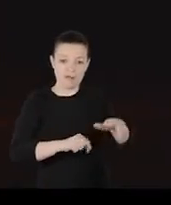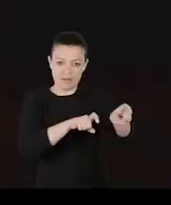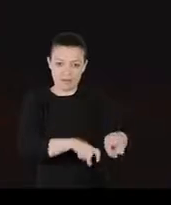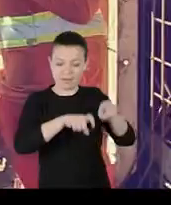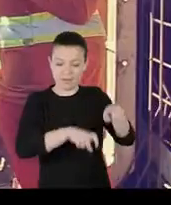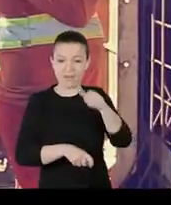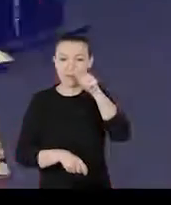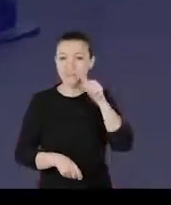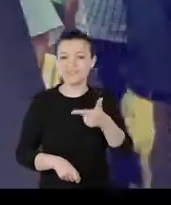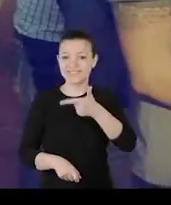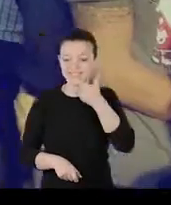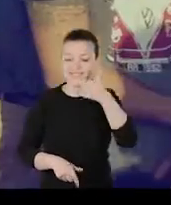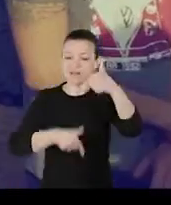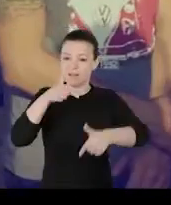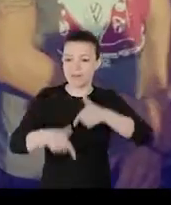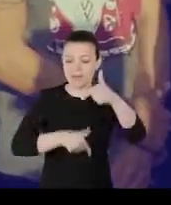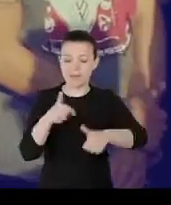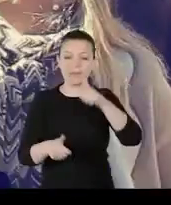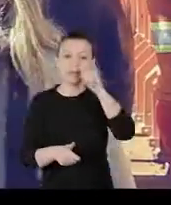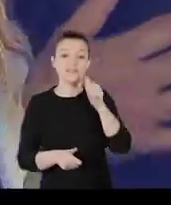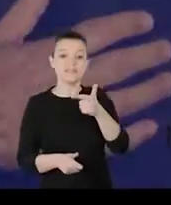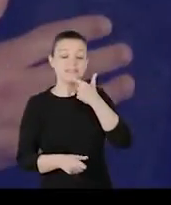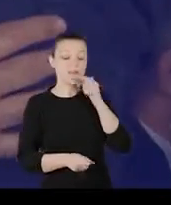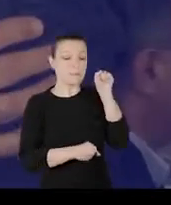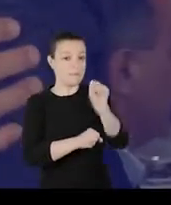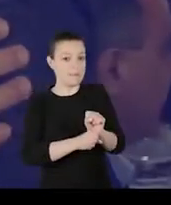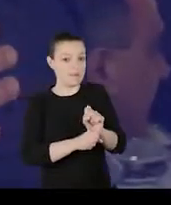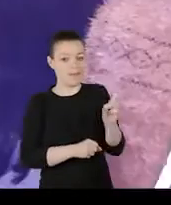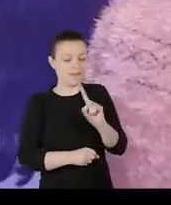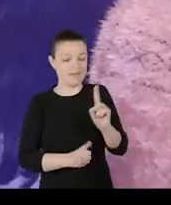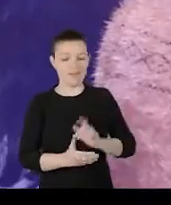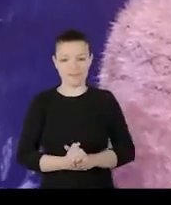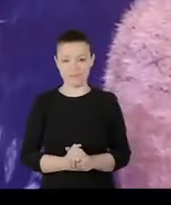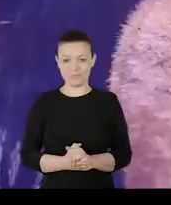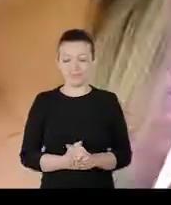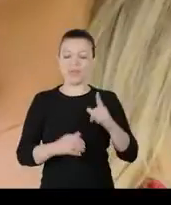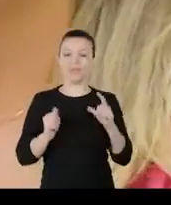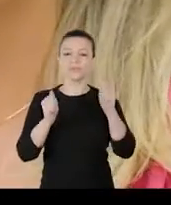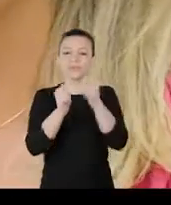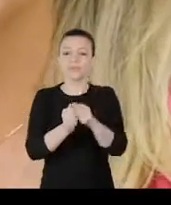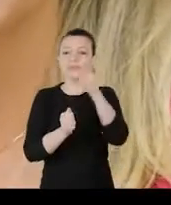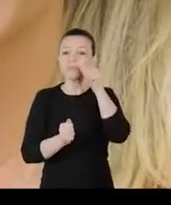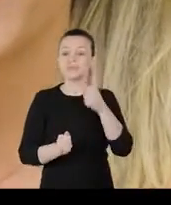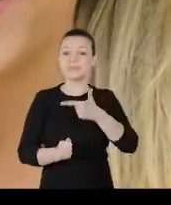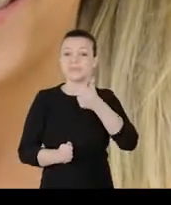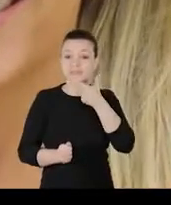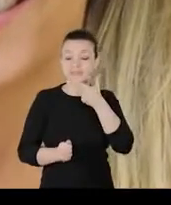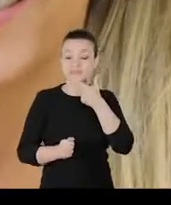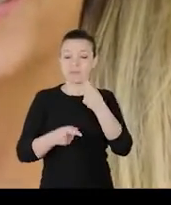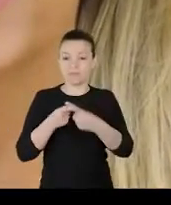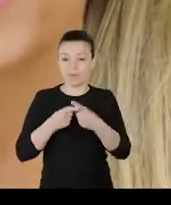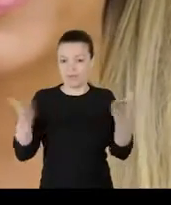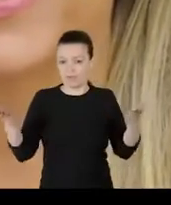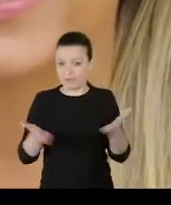áreas rurais. Cida trabalha, essa mulher não para. Eu estou com a Cida porque nesses